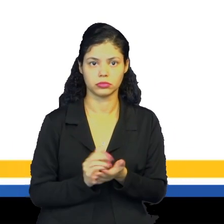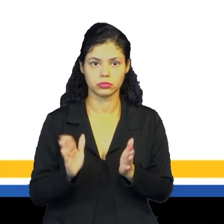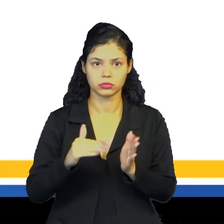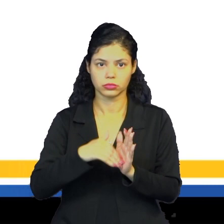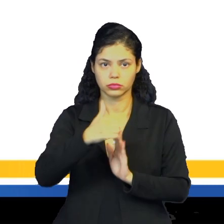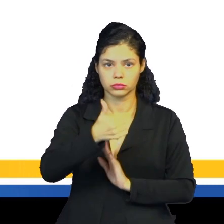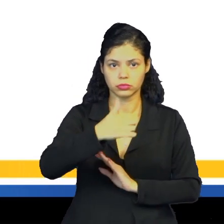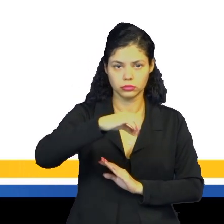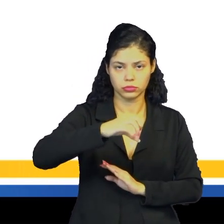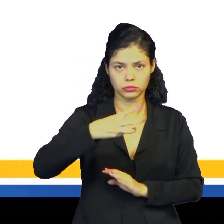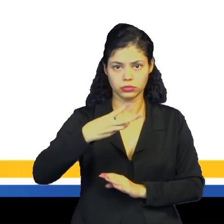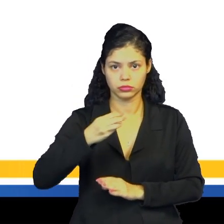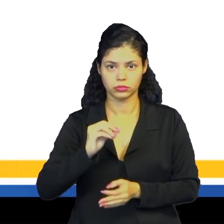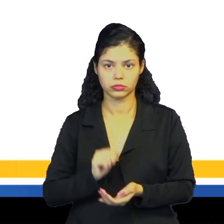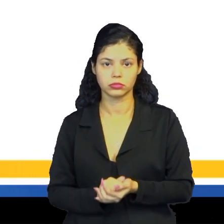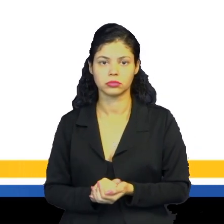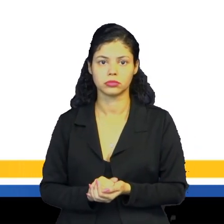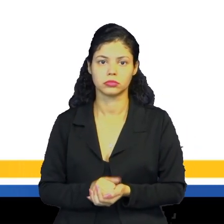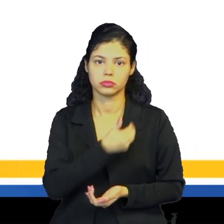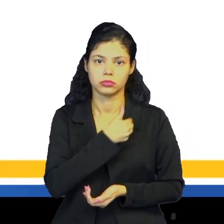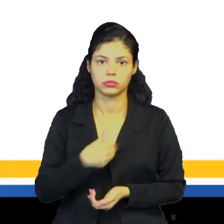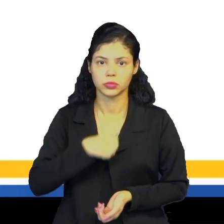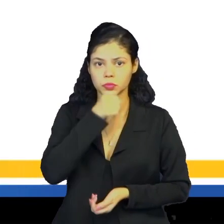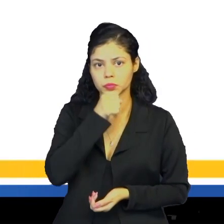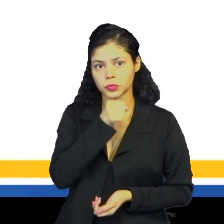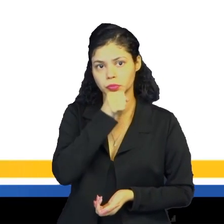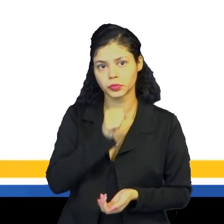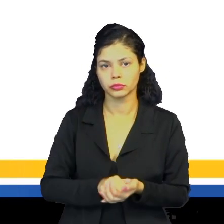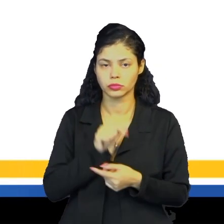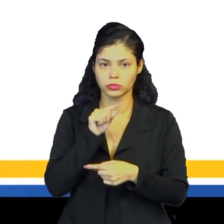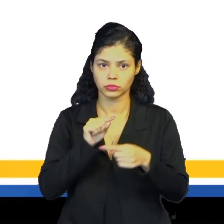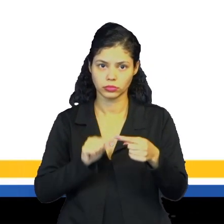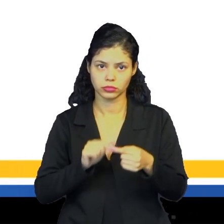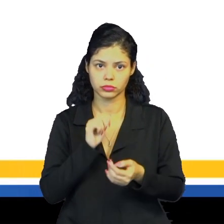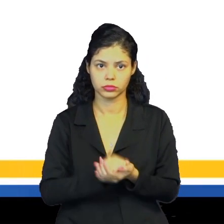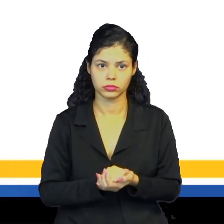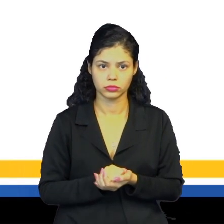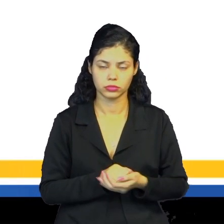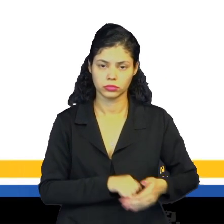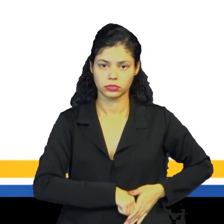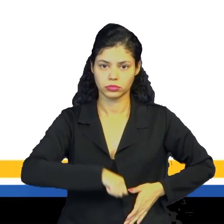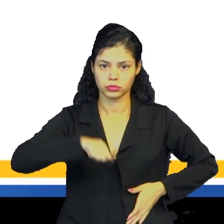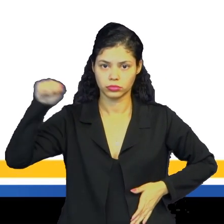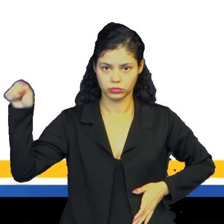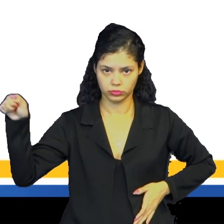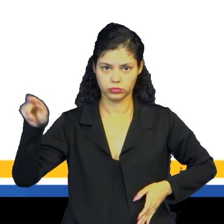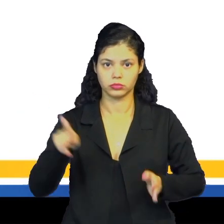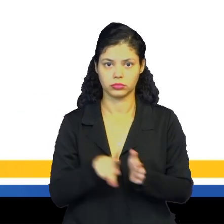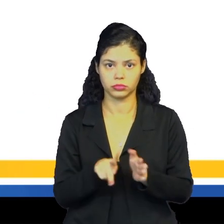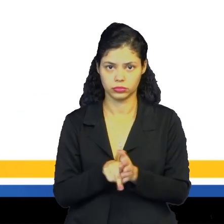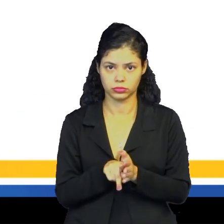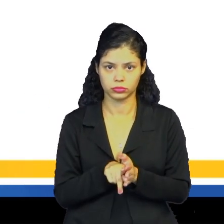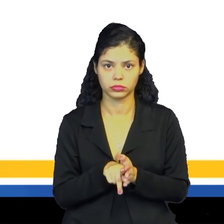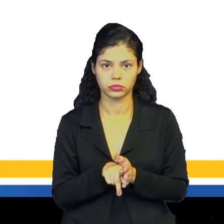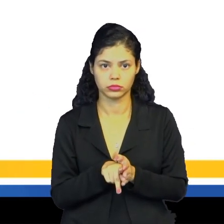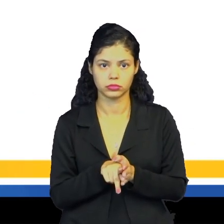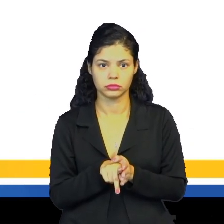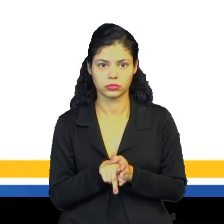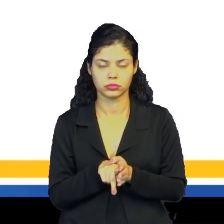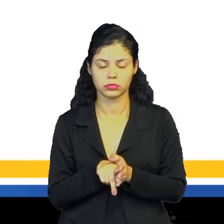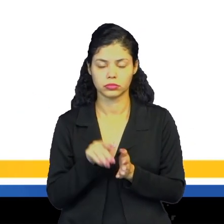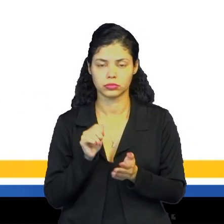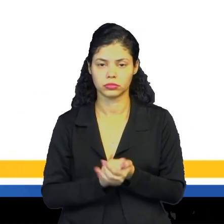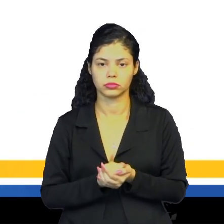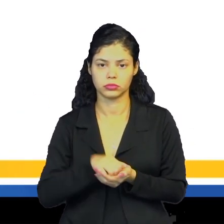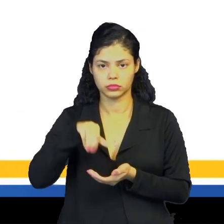1930, vivemos o período chamado de República Velha, que se dividiu entre a República da Espada, né, com os governos do Marechal Deodoro e,